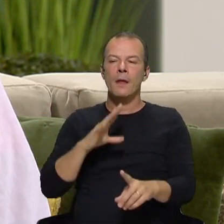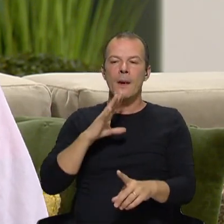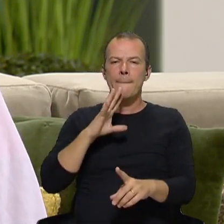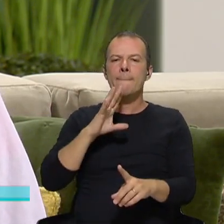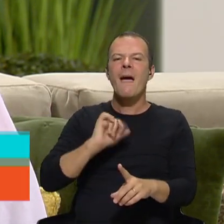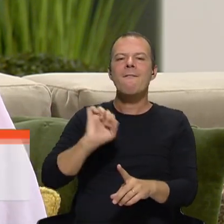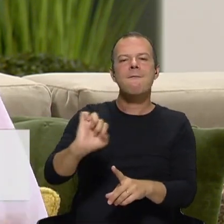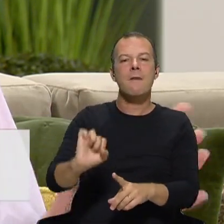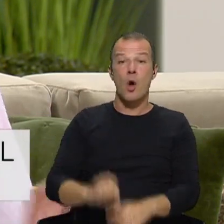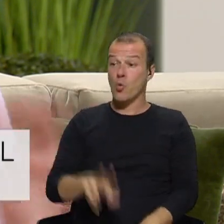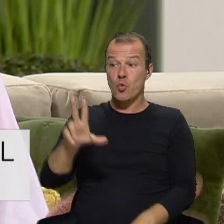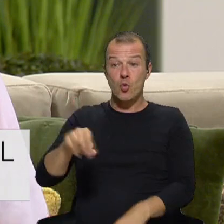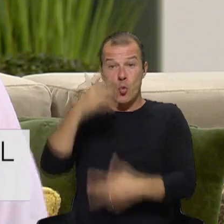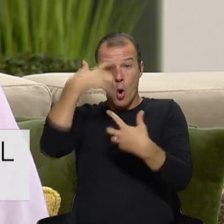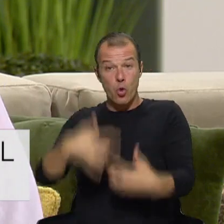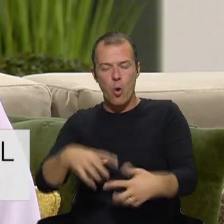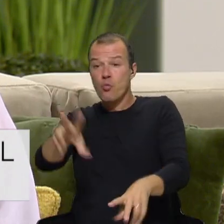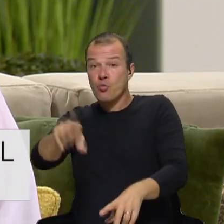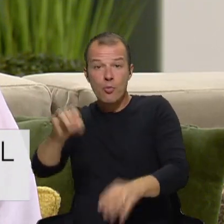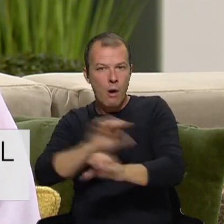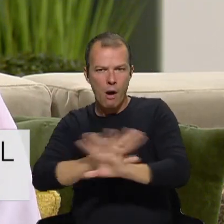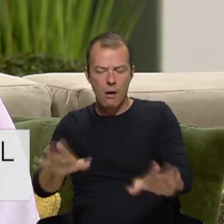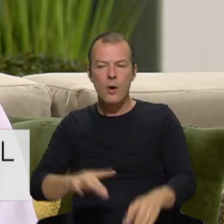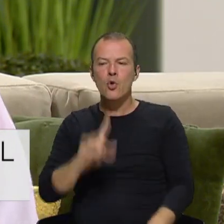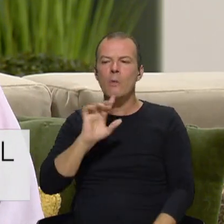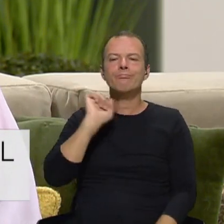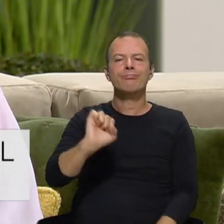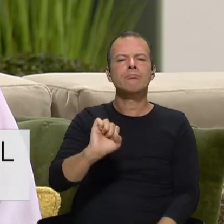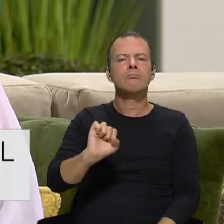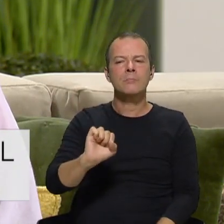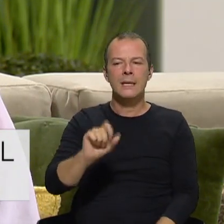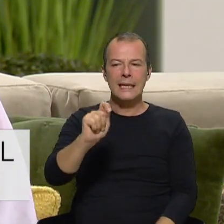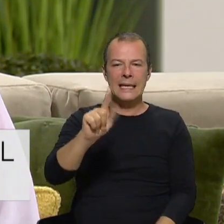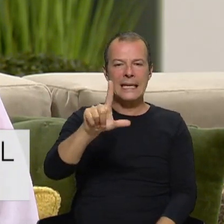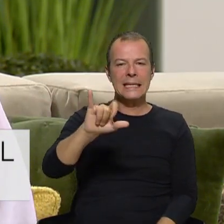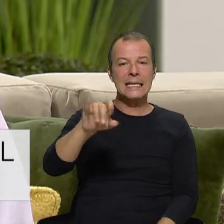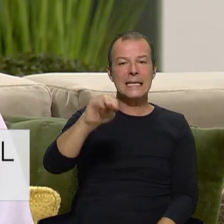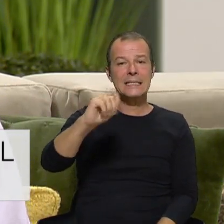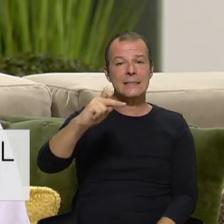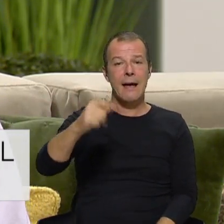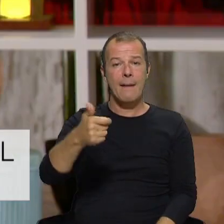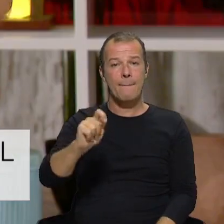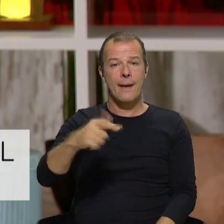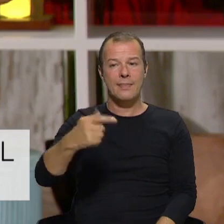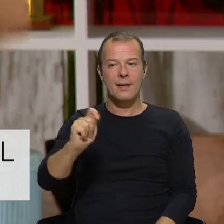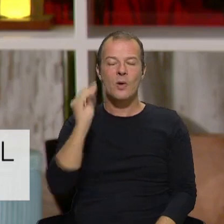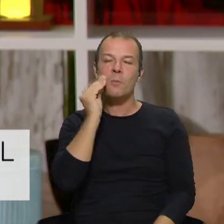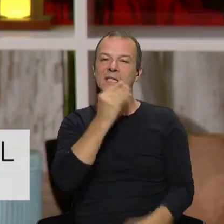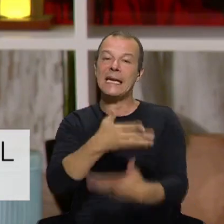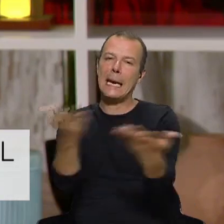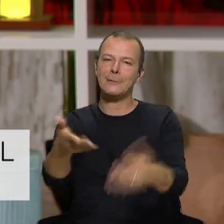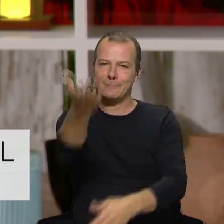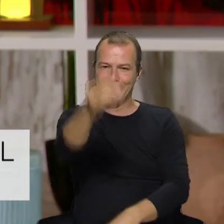A minha mãe... Nunca? Nunca, nunca. Claro. A minha mãe... Como é que se chama a tua mãe? A Elizabeth. Elizabeth. Um beijinho assim, muito